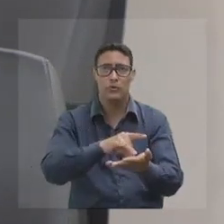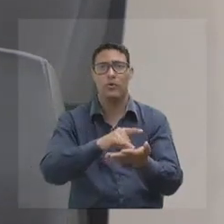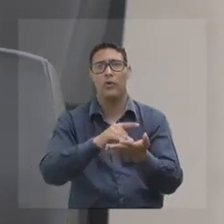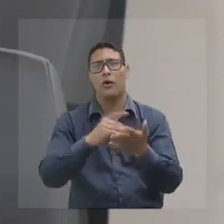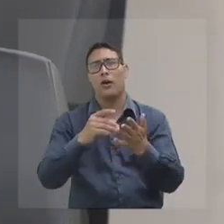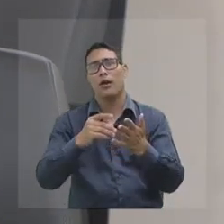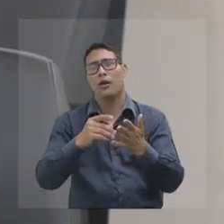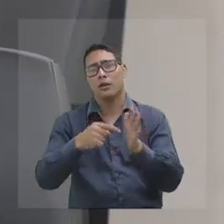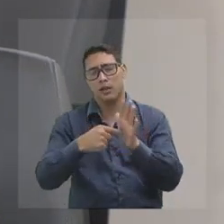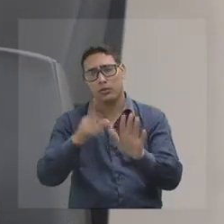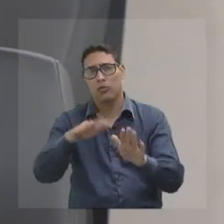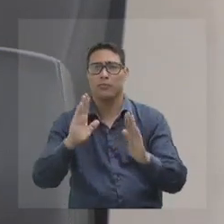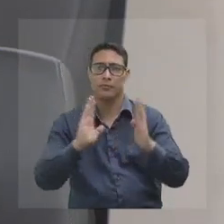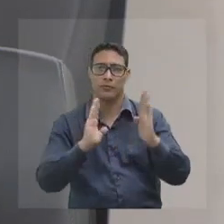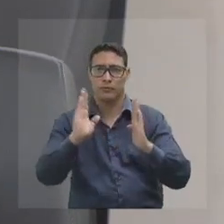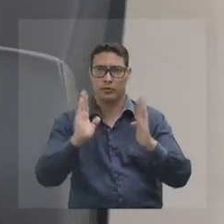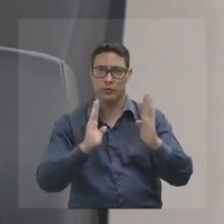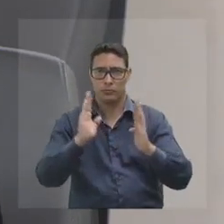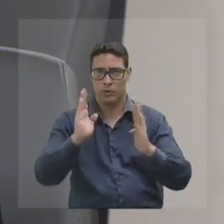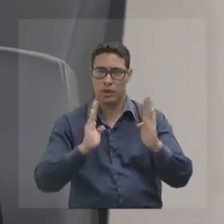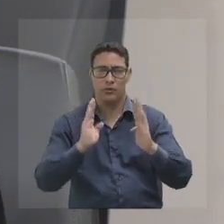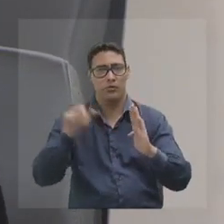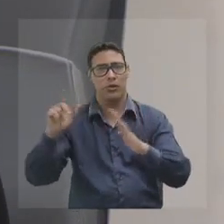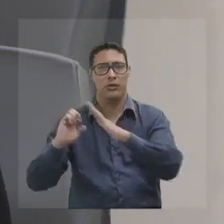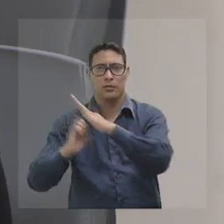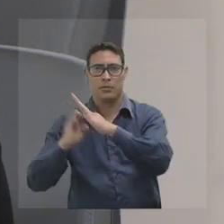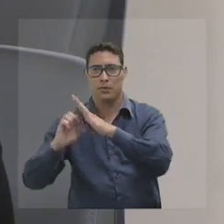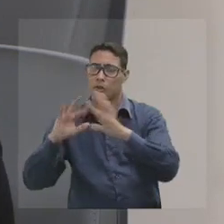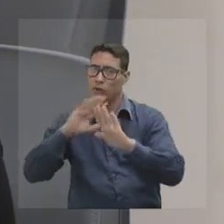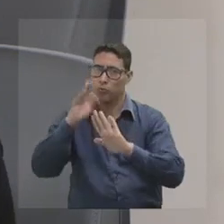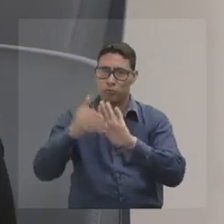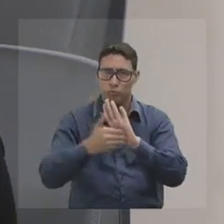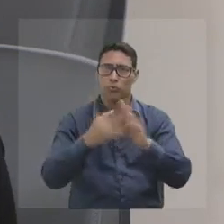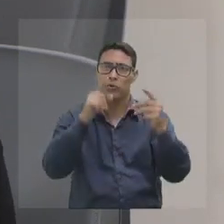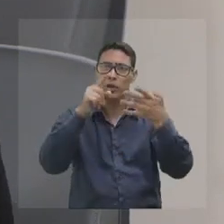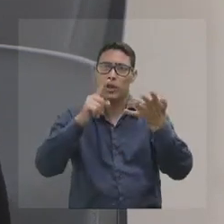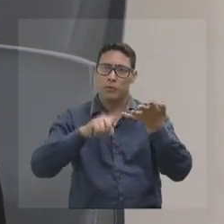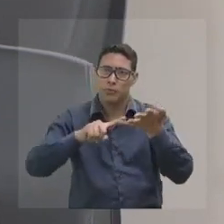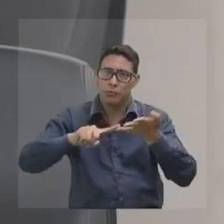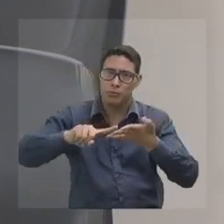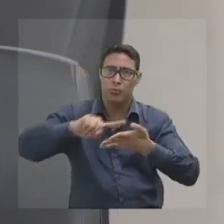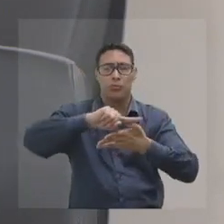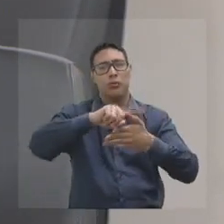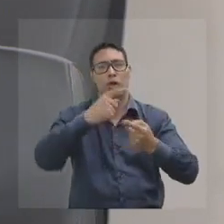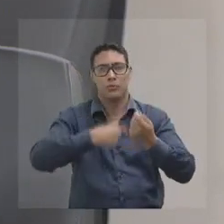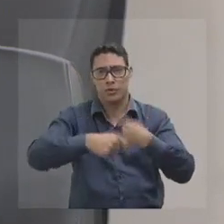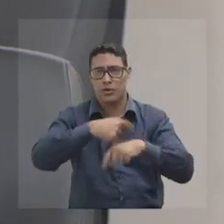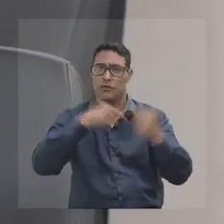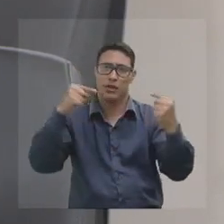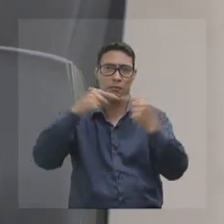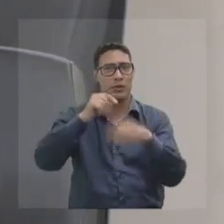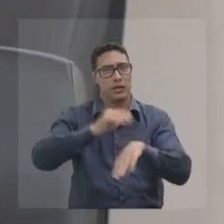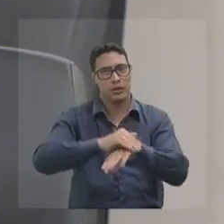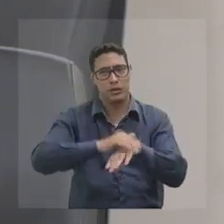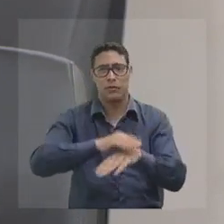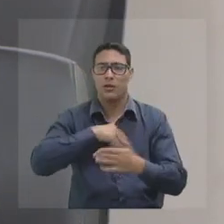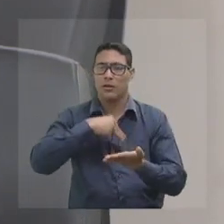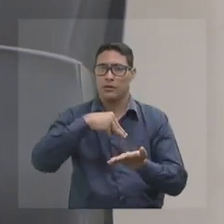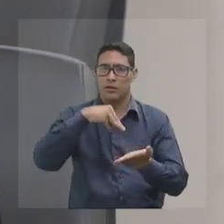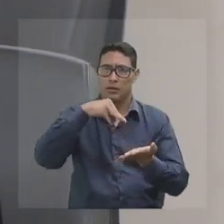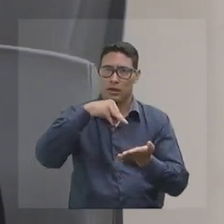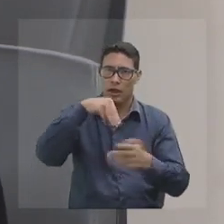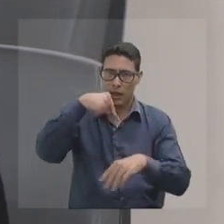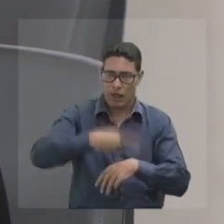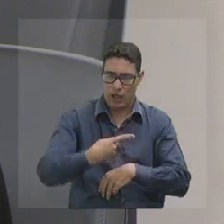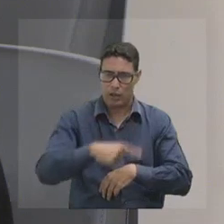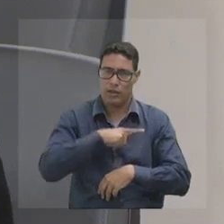aí um prazo do contraditório para a empresa então todas as medidas administrativas sobre o nosso competência foram tomadas em relação